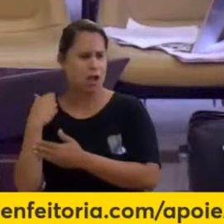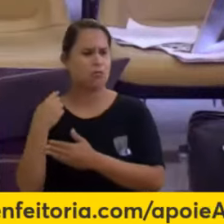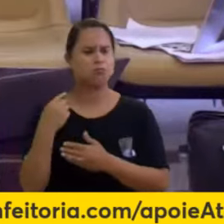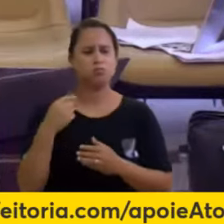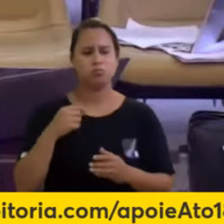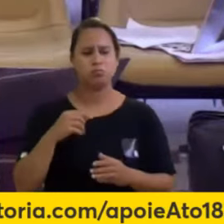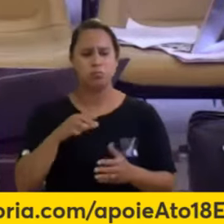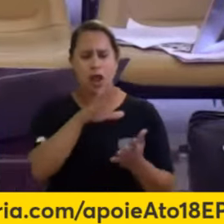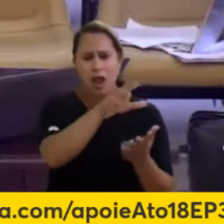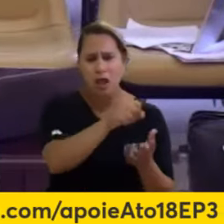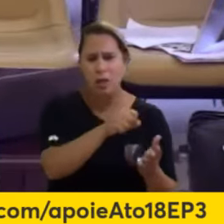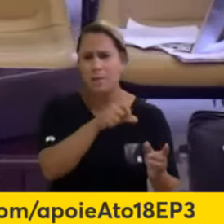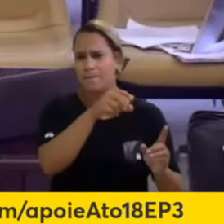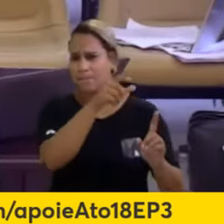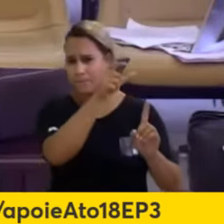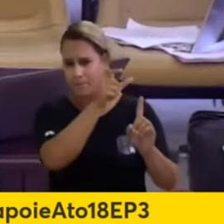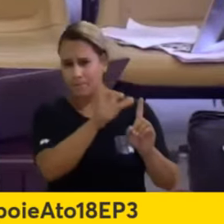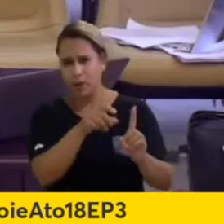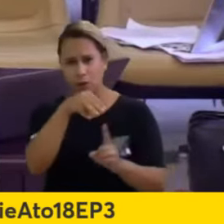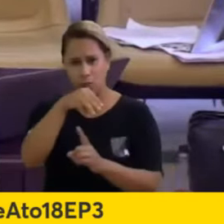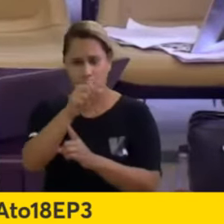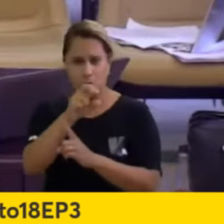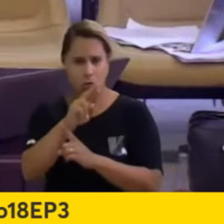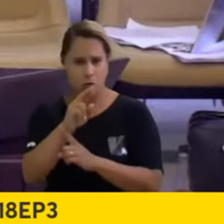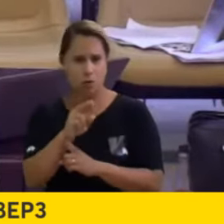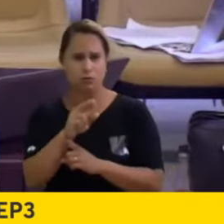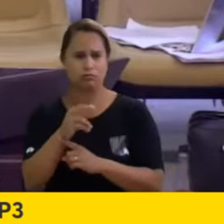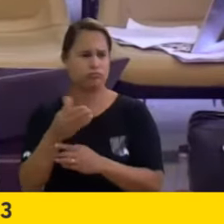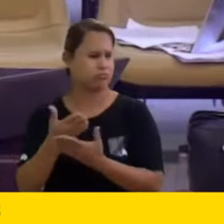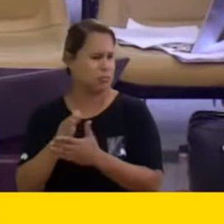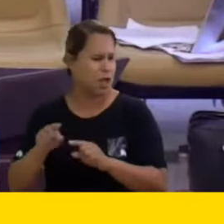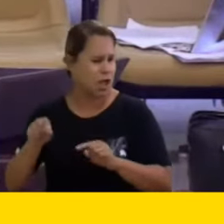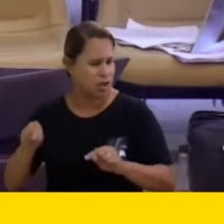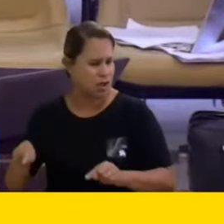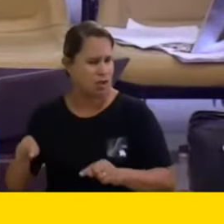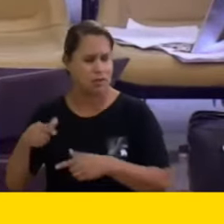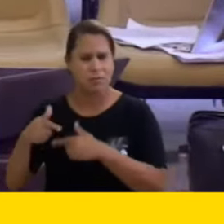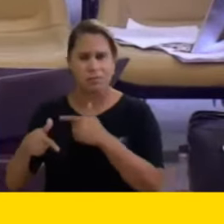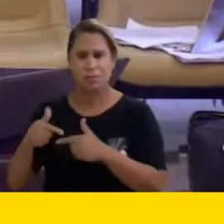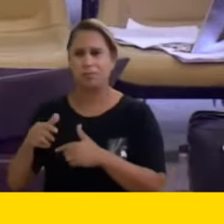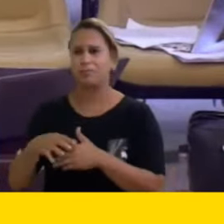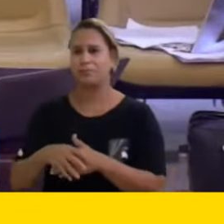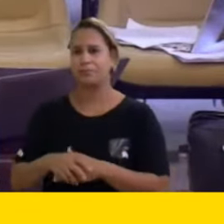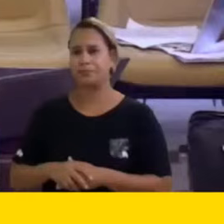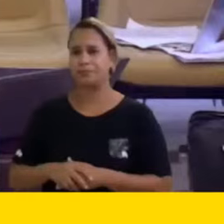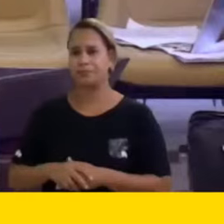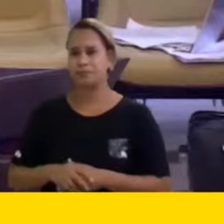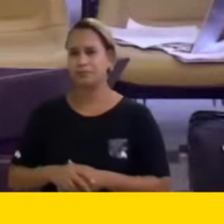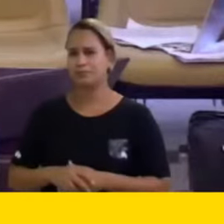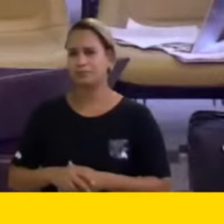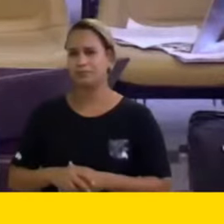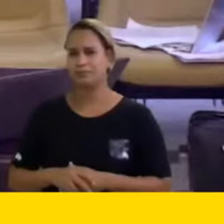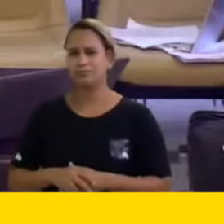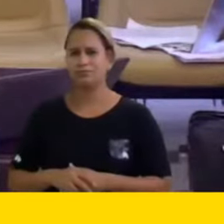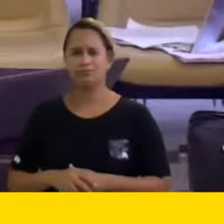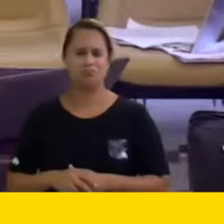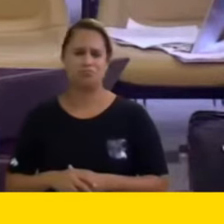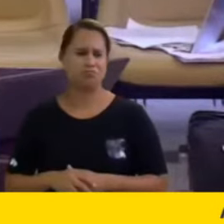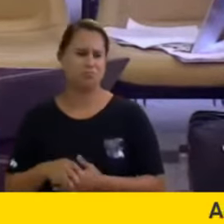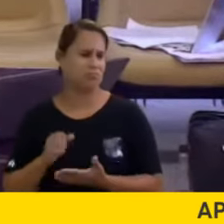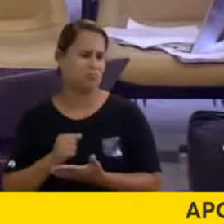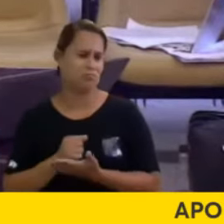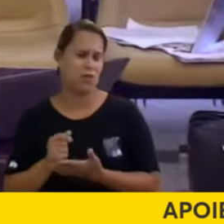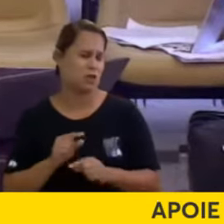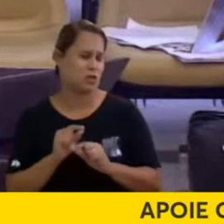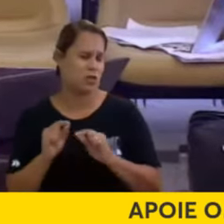minutoso vai acabar comigo e foi o que aconteceu diz o o o o Valdemar Bom isso não tem nada a ver com o Moro então não sou eu que tô